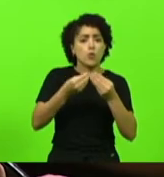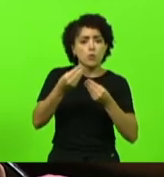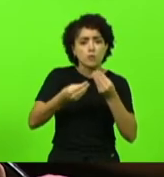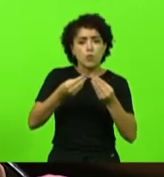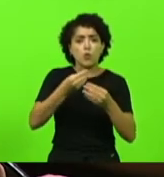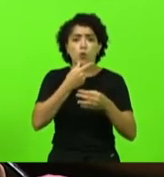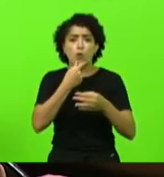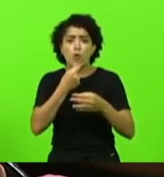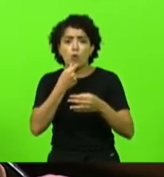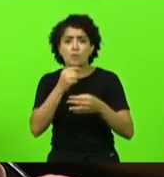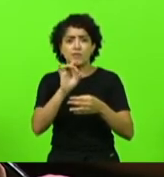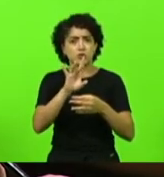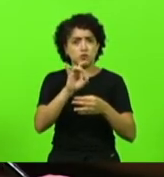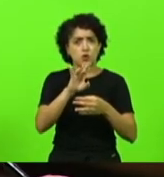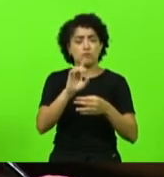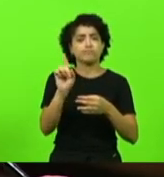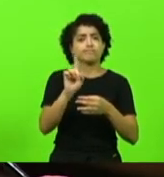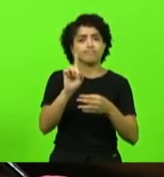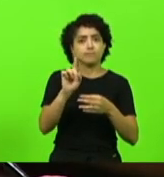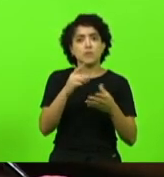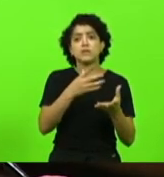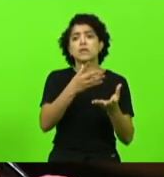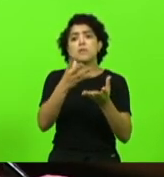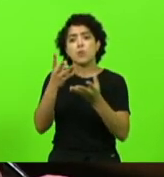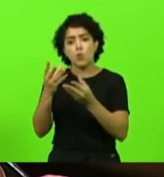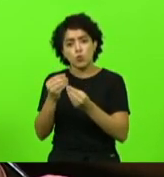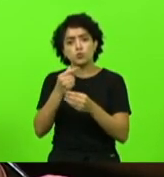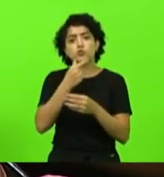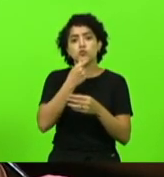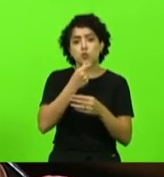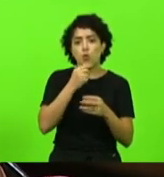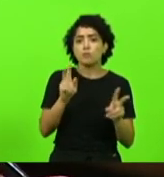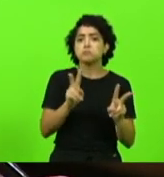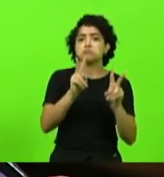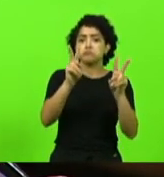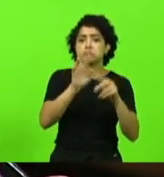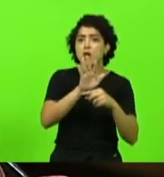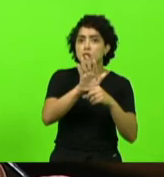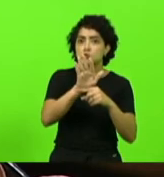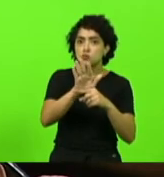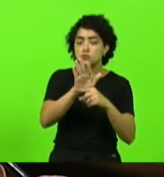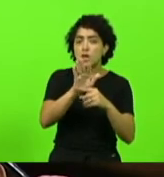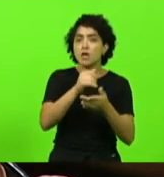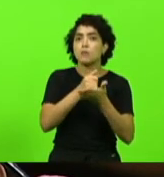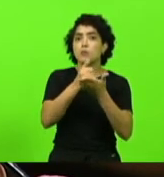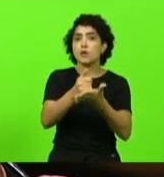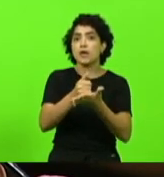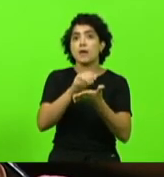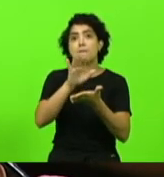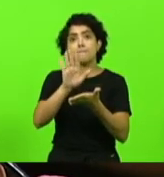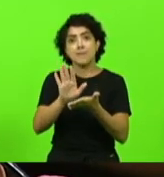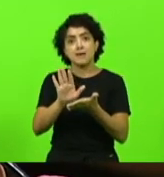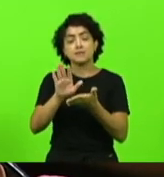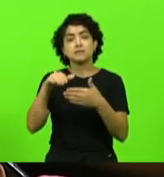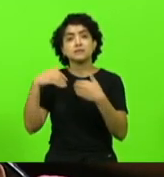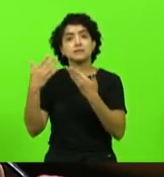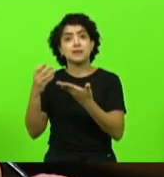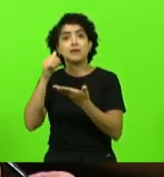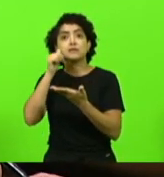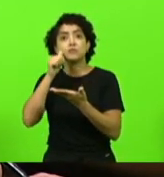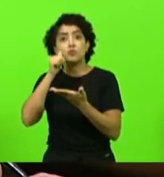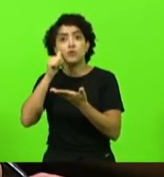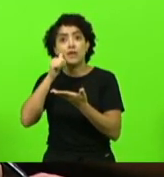homens apenas, não. Existem muitos homens valorosos que ajudaram nesta luta, mas, sem dúvida nenhuma, as mulheres